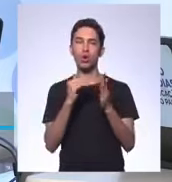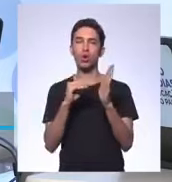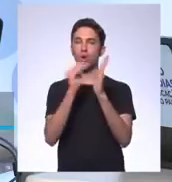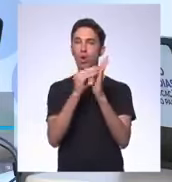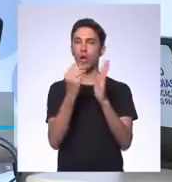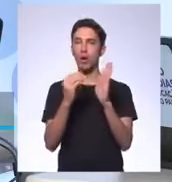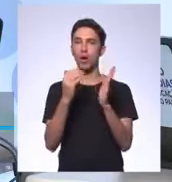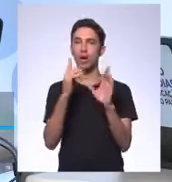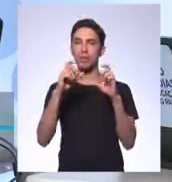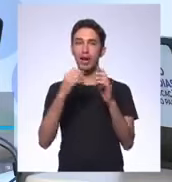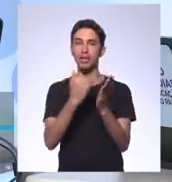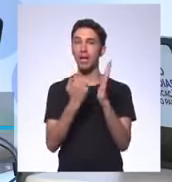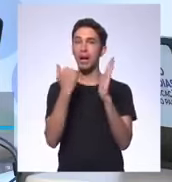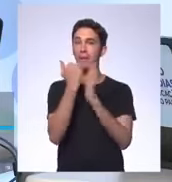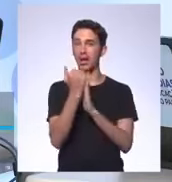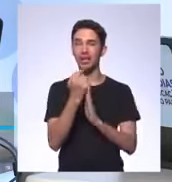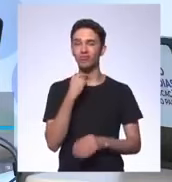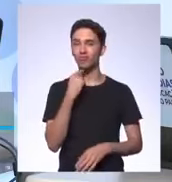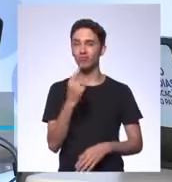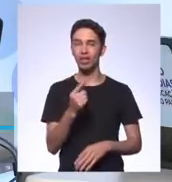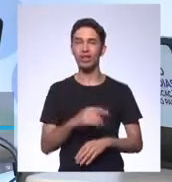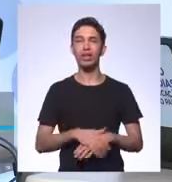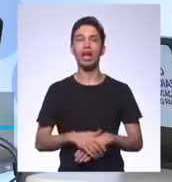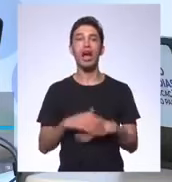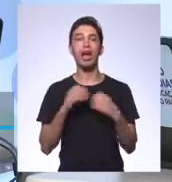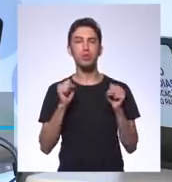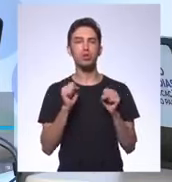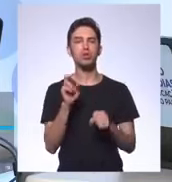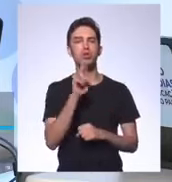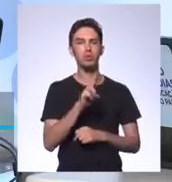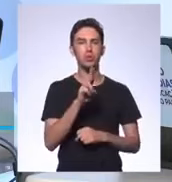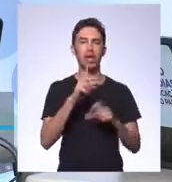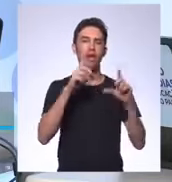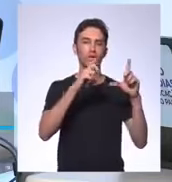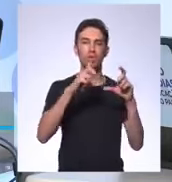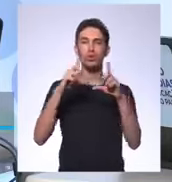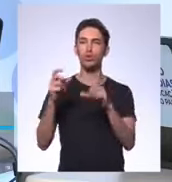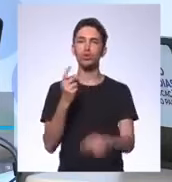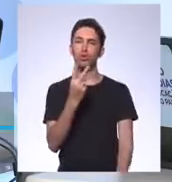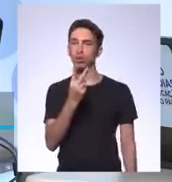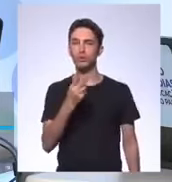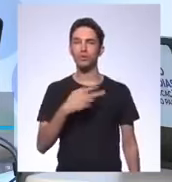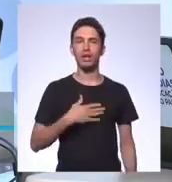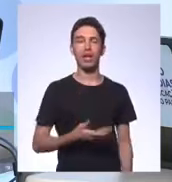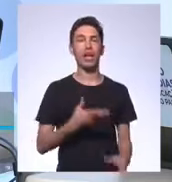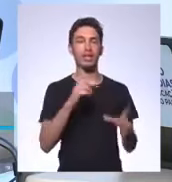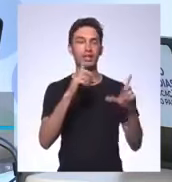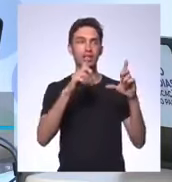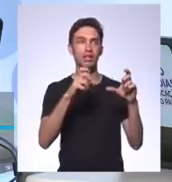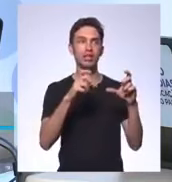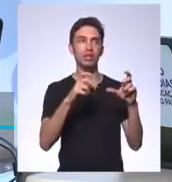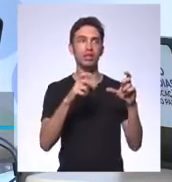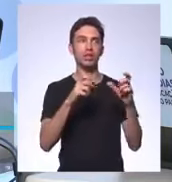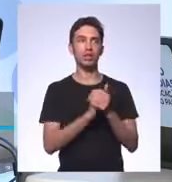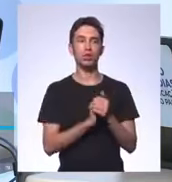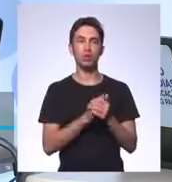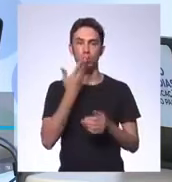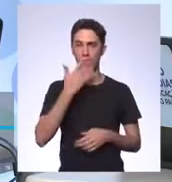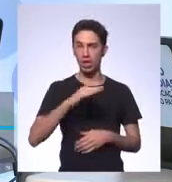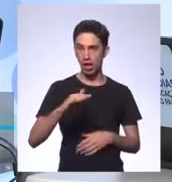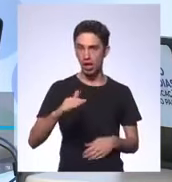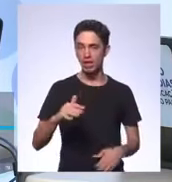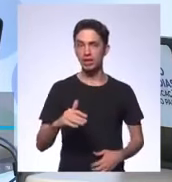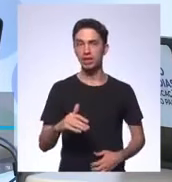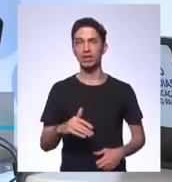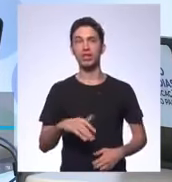na verdade, para essa notícia, nós poderíamos ter colocado 2. Essa do garotinho, depois vocês vão falar para mim se eu estou enganada